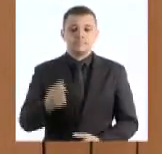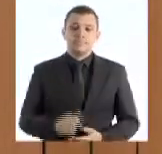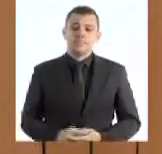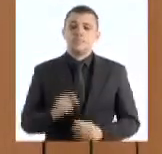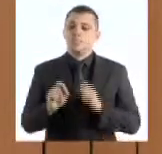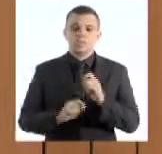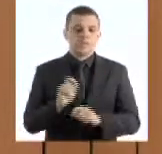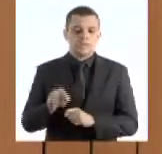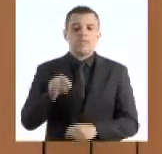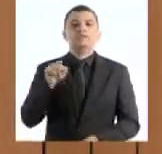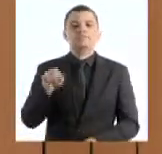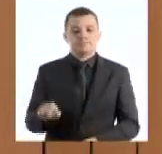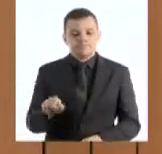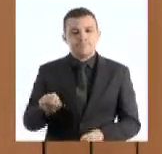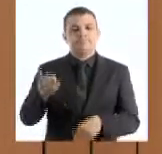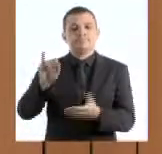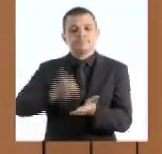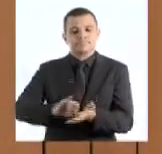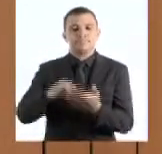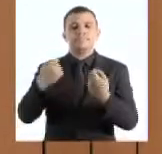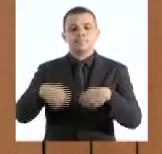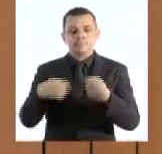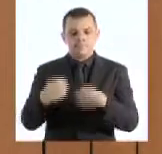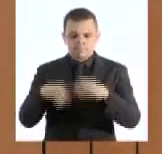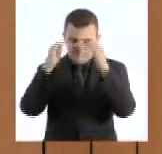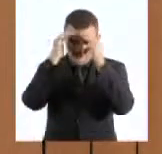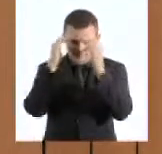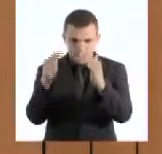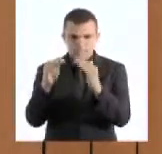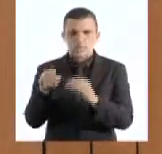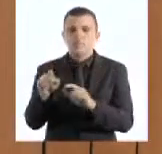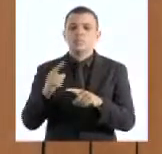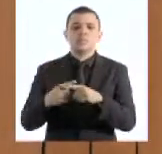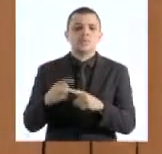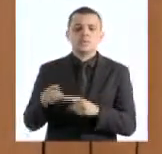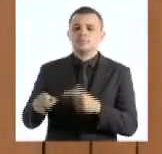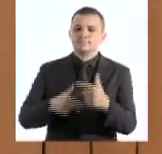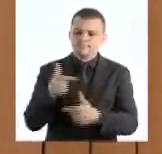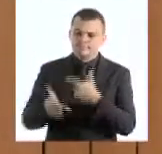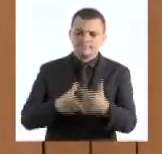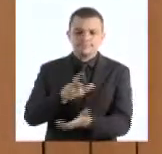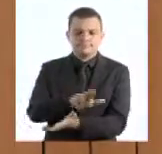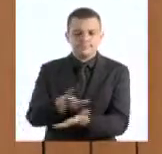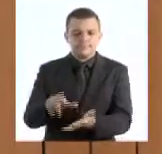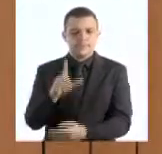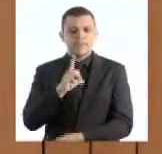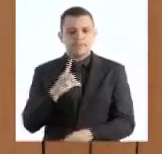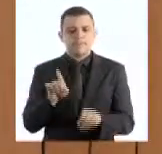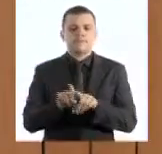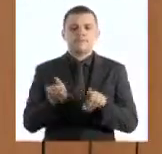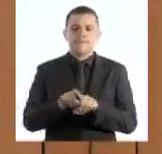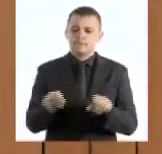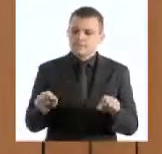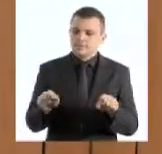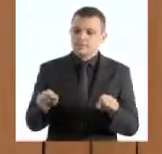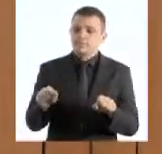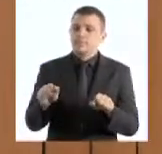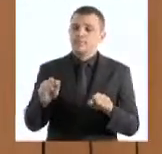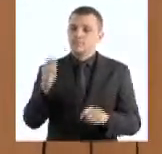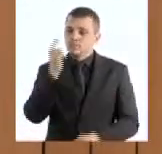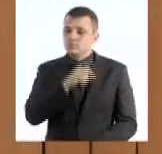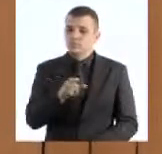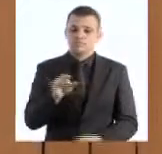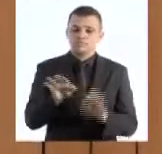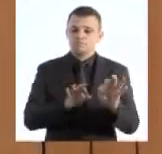que merece todo o nosso respeito, principalmente pelo que tem feito e o que conseguiu resolver já no saneamento. E não só